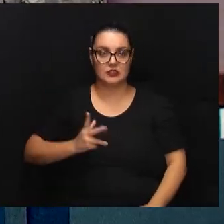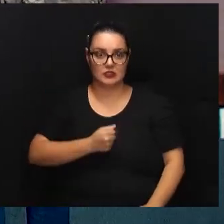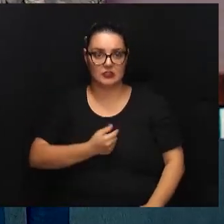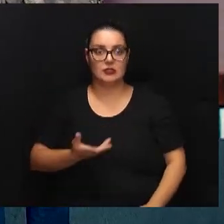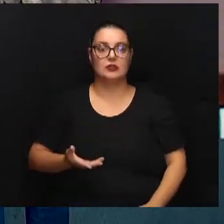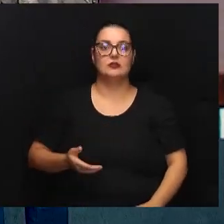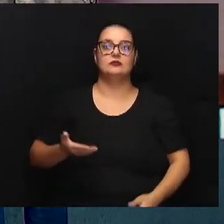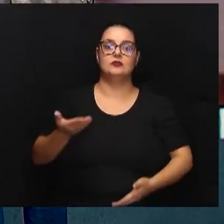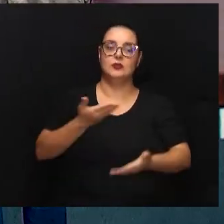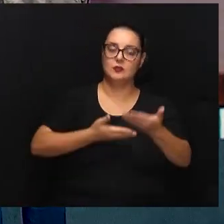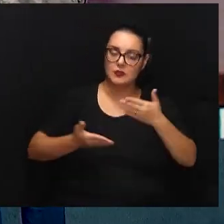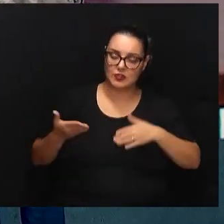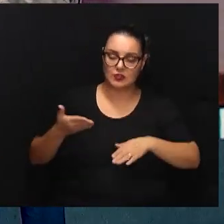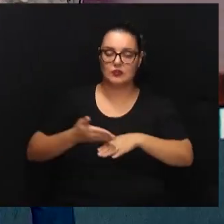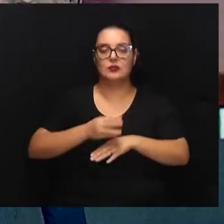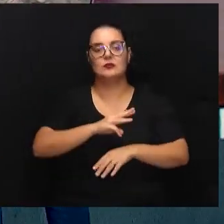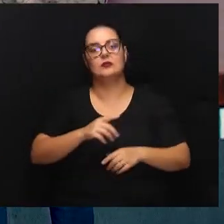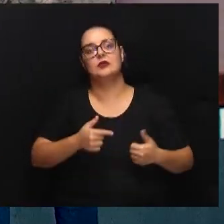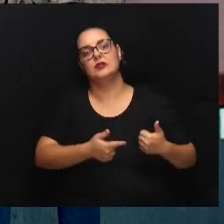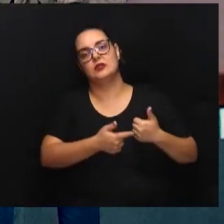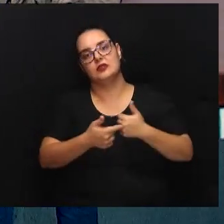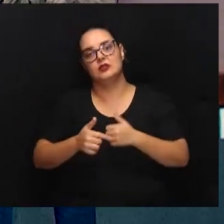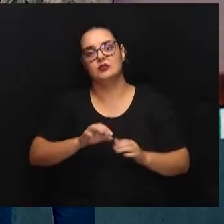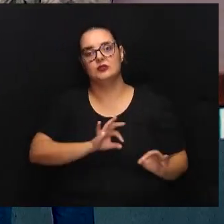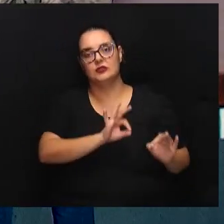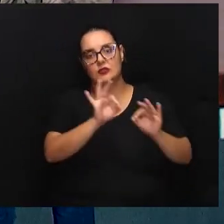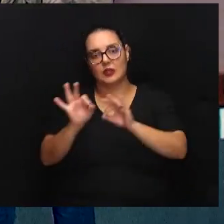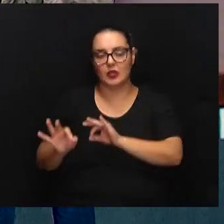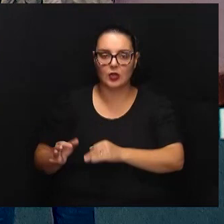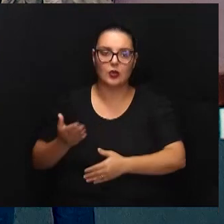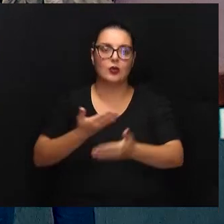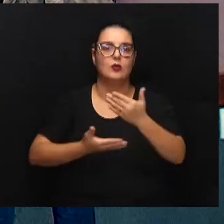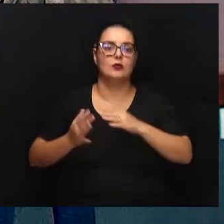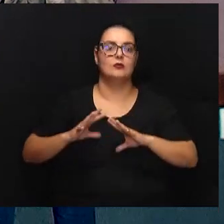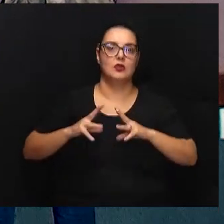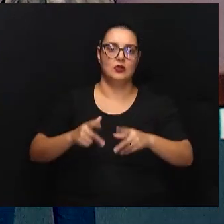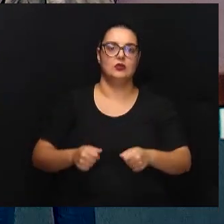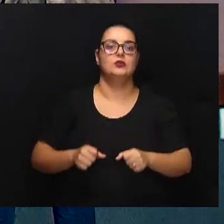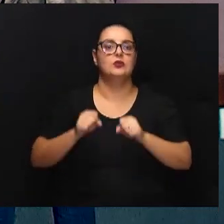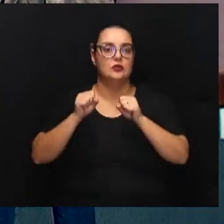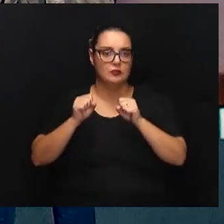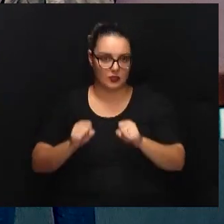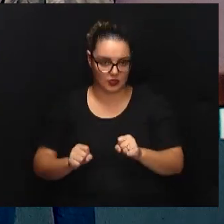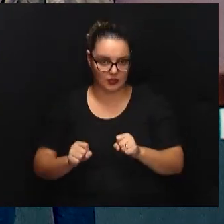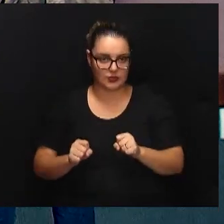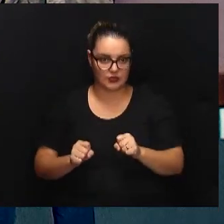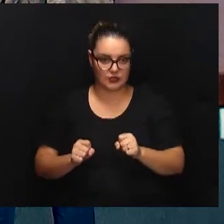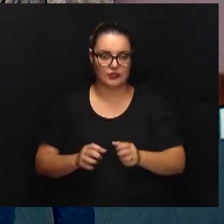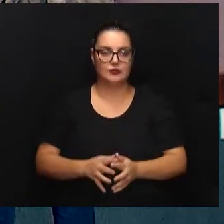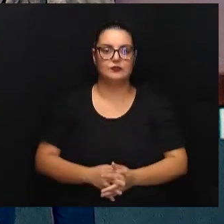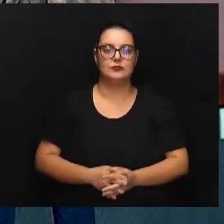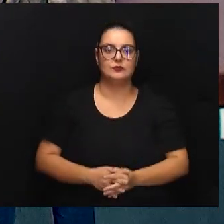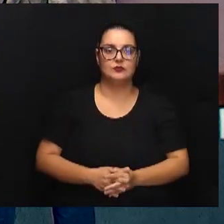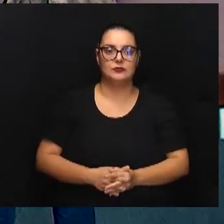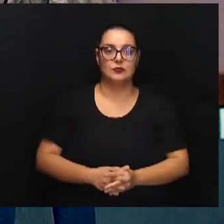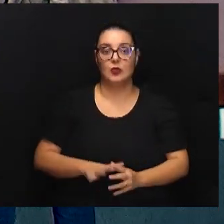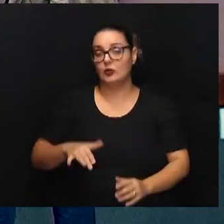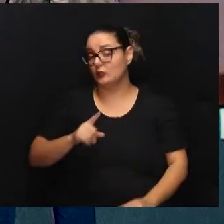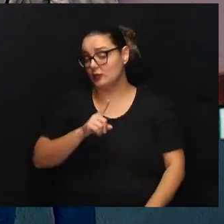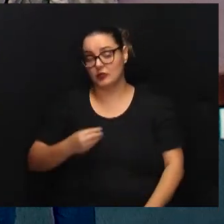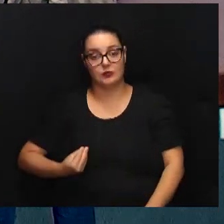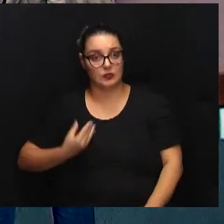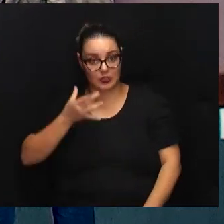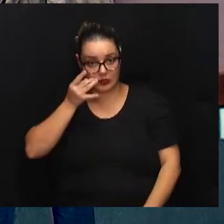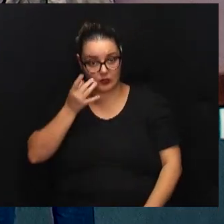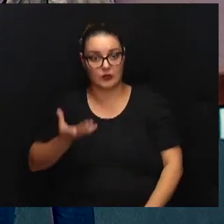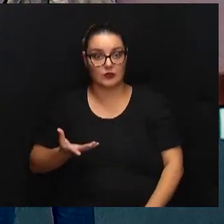gente compartilha tudo que a gente pode. Quando eu não consigo estar fisicamente, a gente está compartilhando, convidando